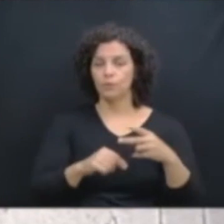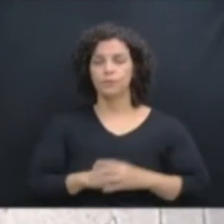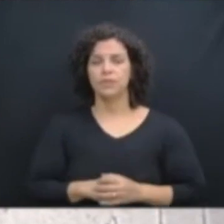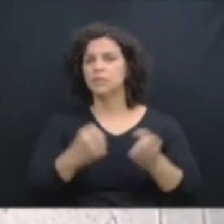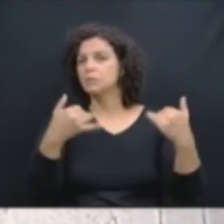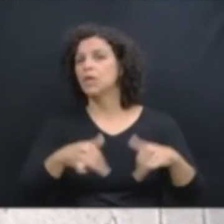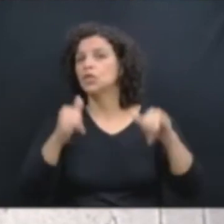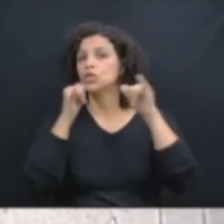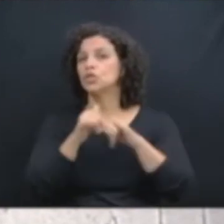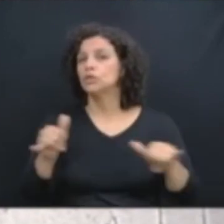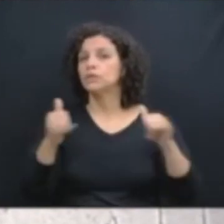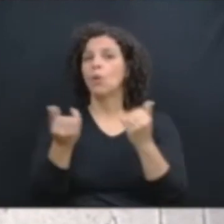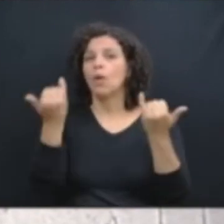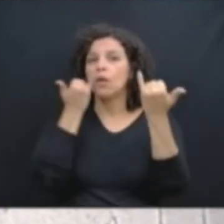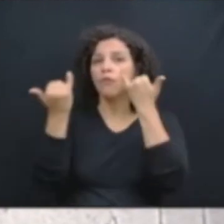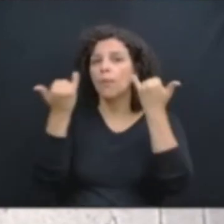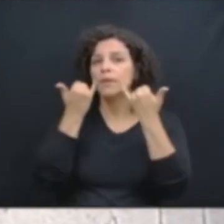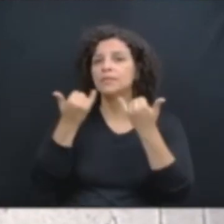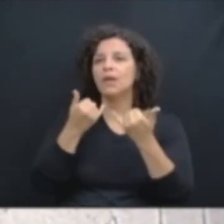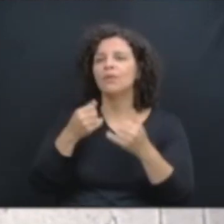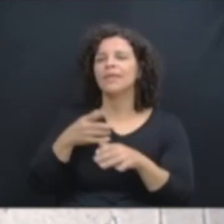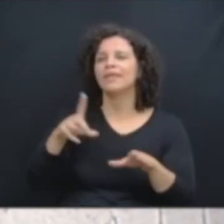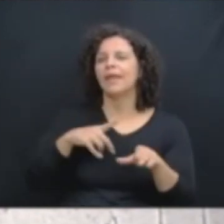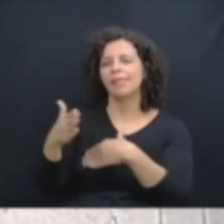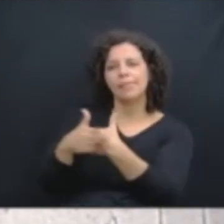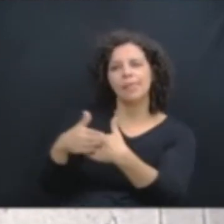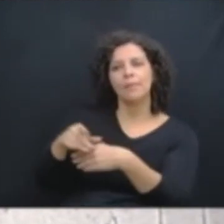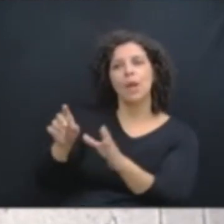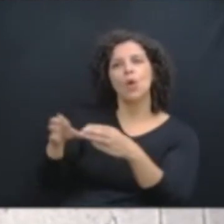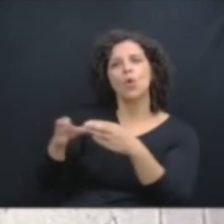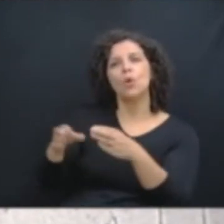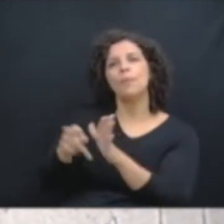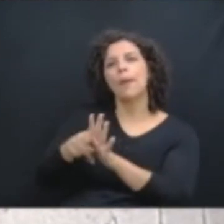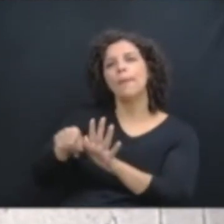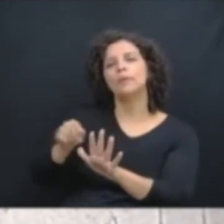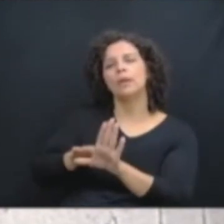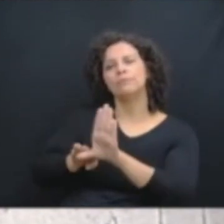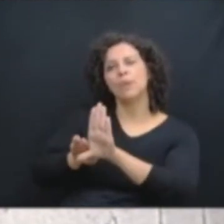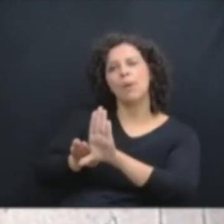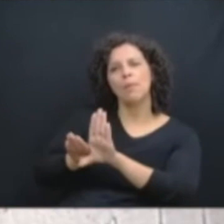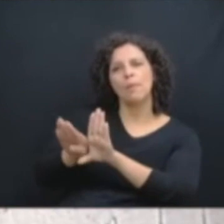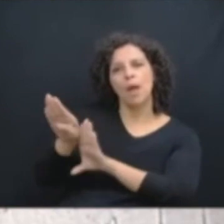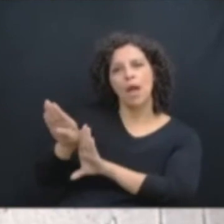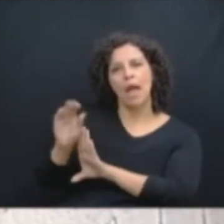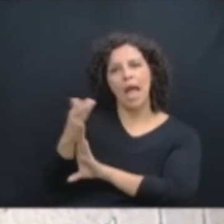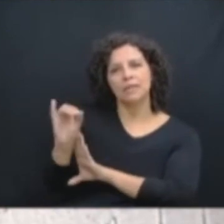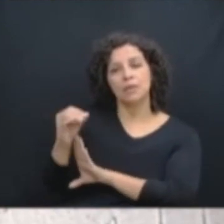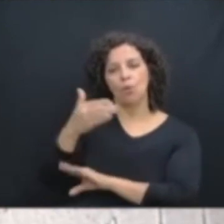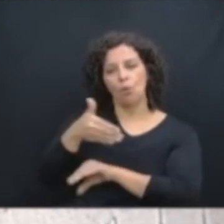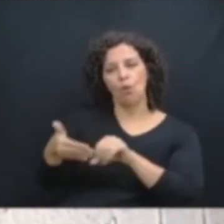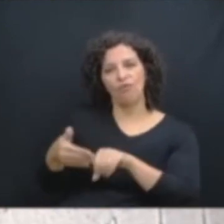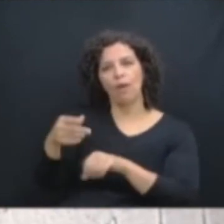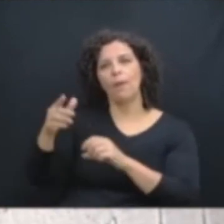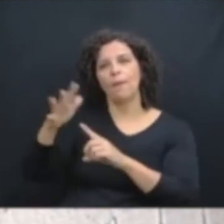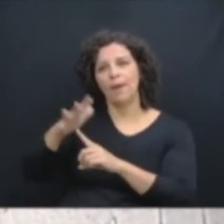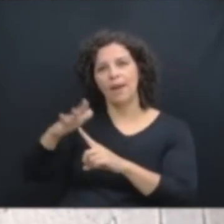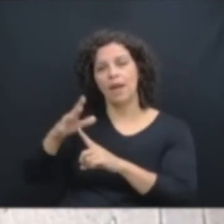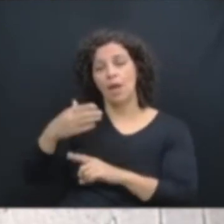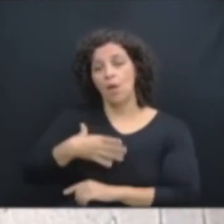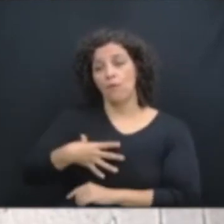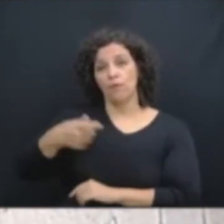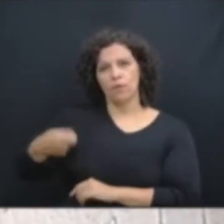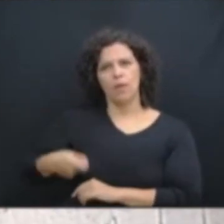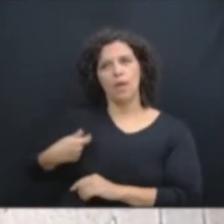de divulgação de informações privilegiadas ao mercado de ações por parte do governo do estado do Paraná, na figura do